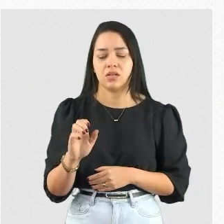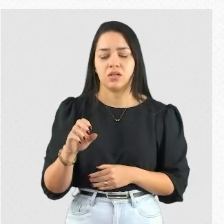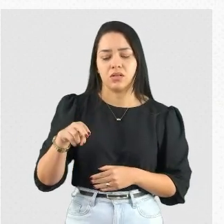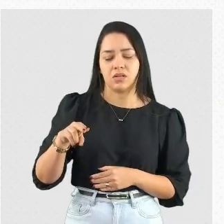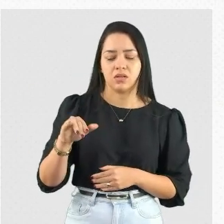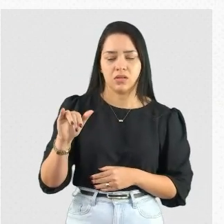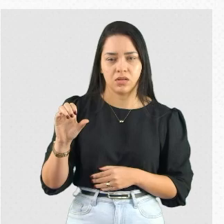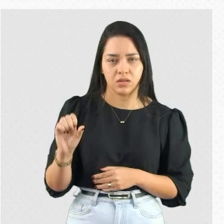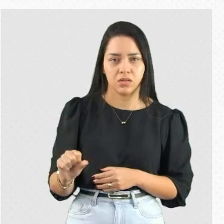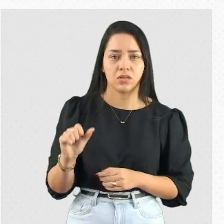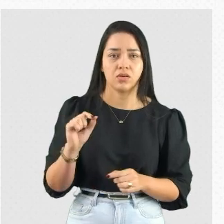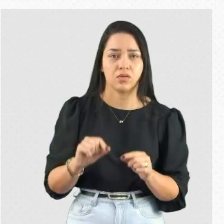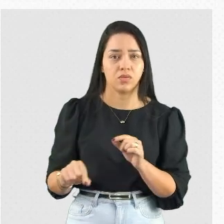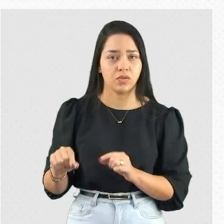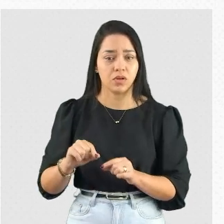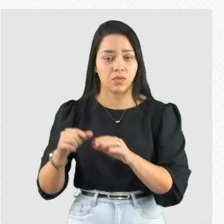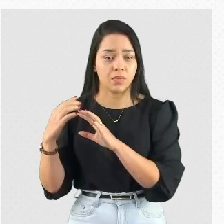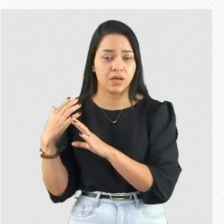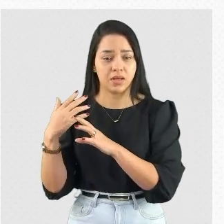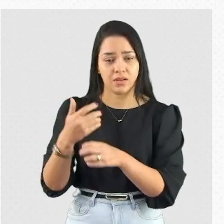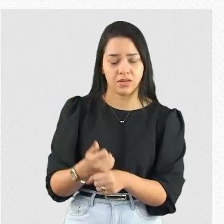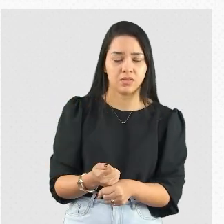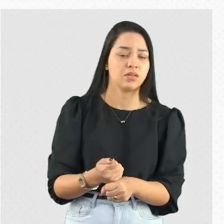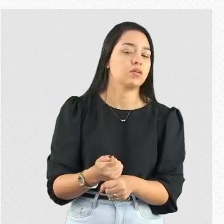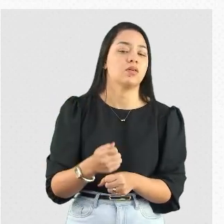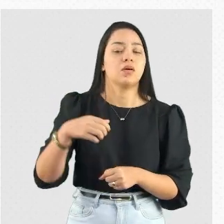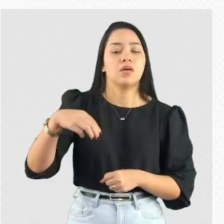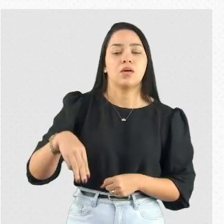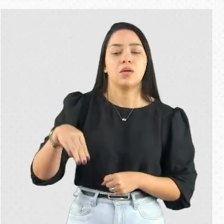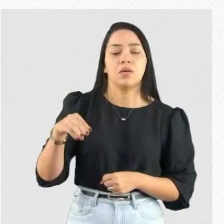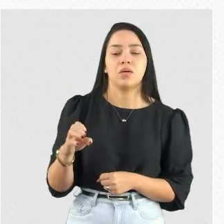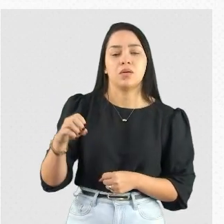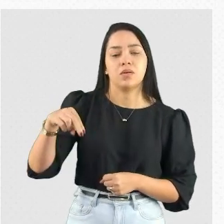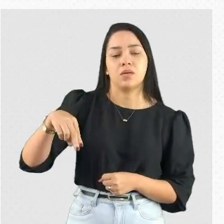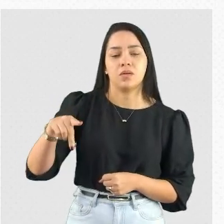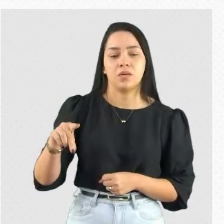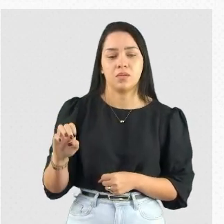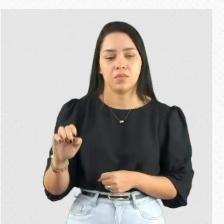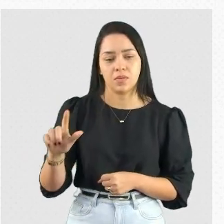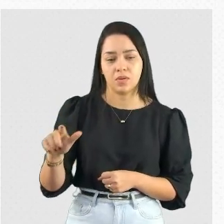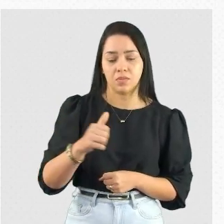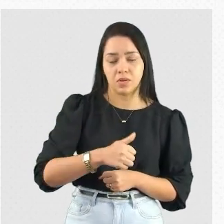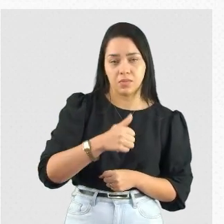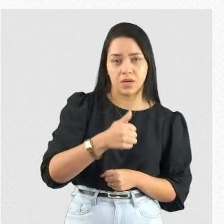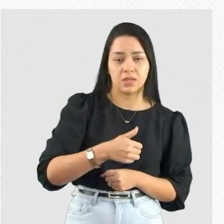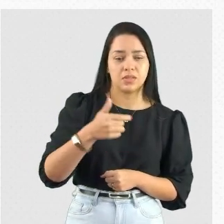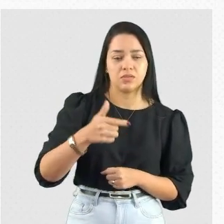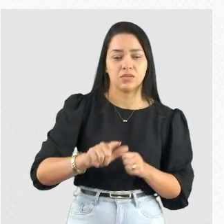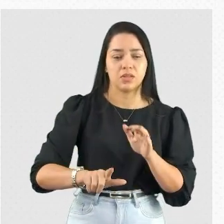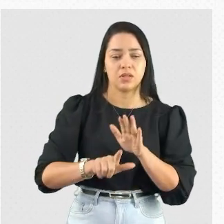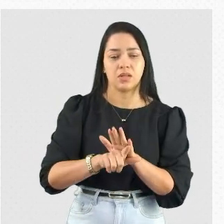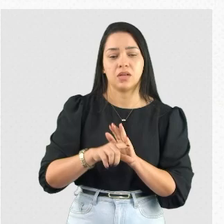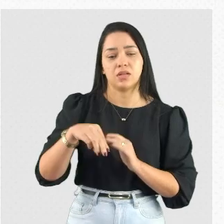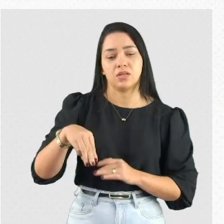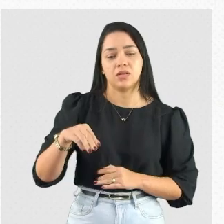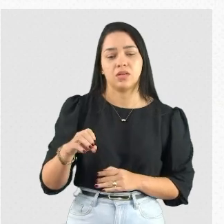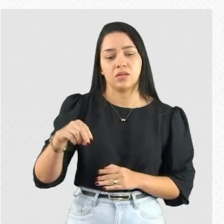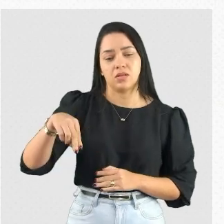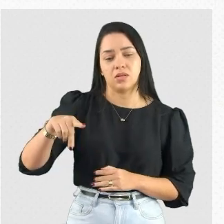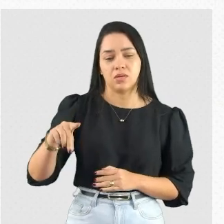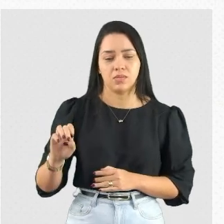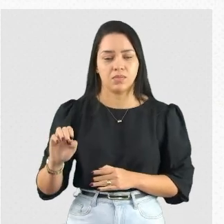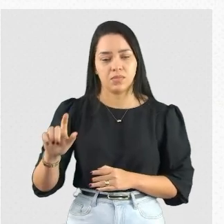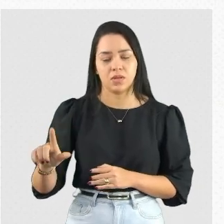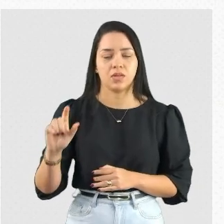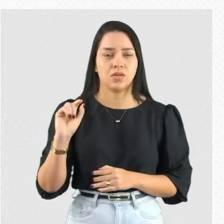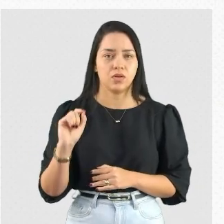primeiro fazer uma revisão sobre Mendel, né? A primeira e a segunda lei de Mendel. Então, a gente vai falar um pouquinho, relembrar rapidamente